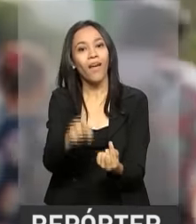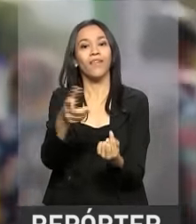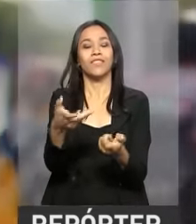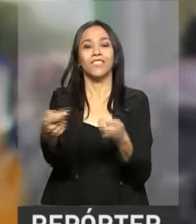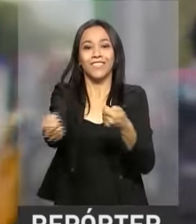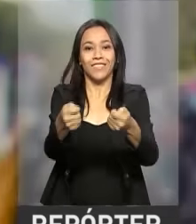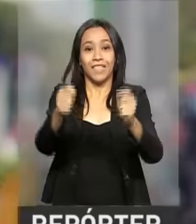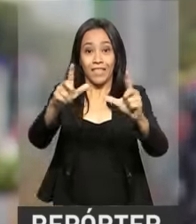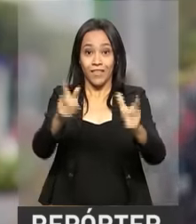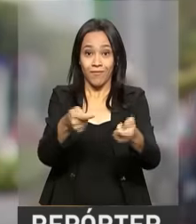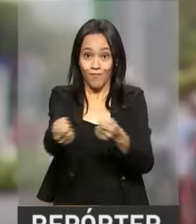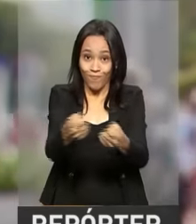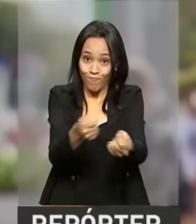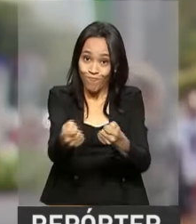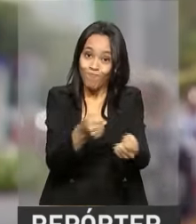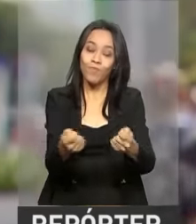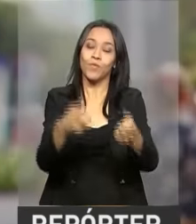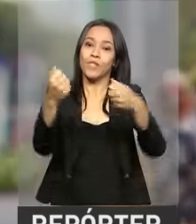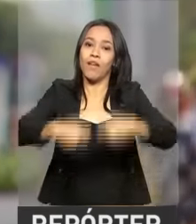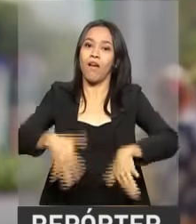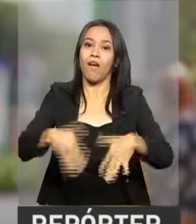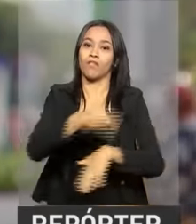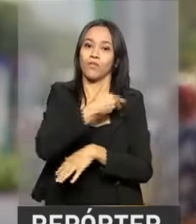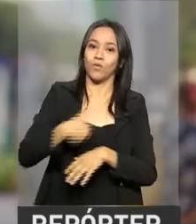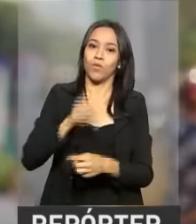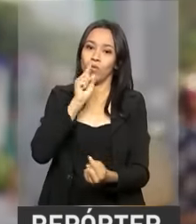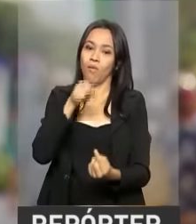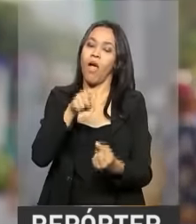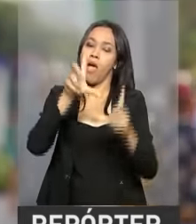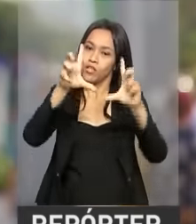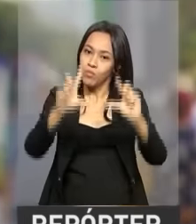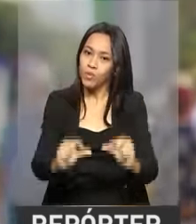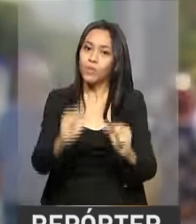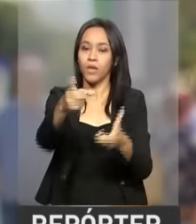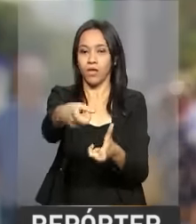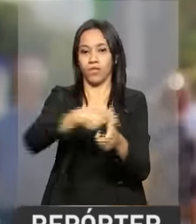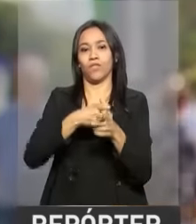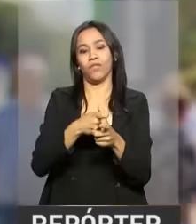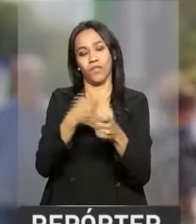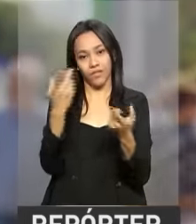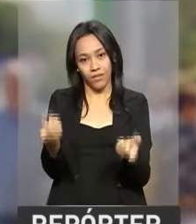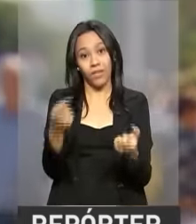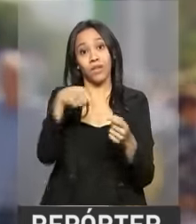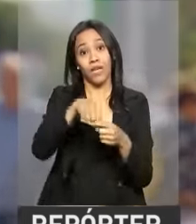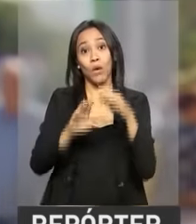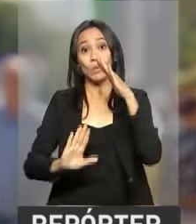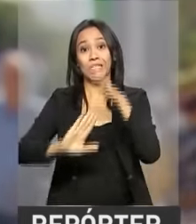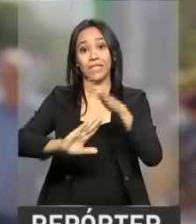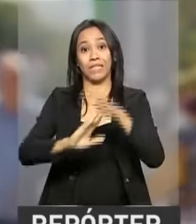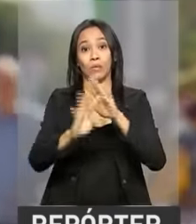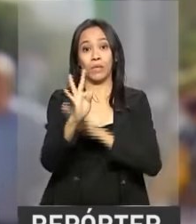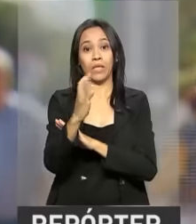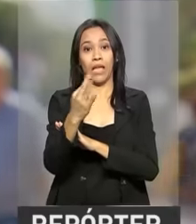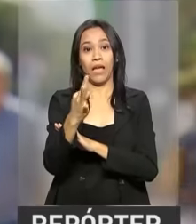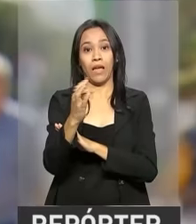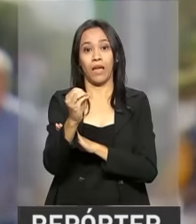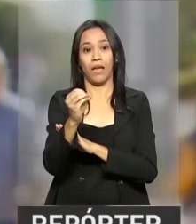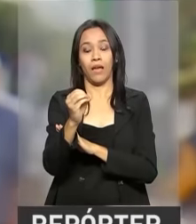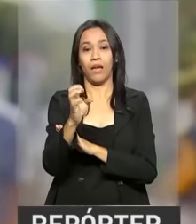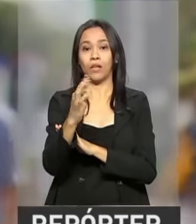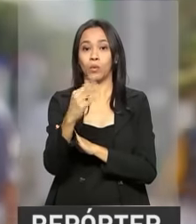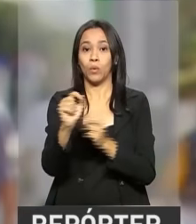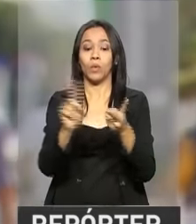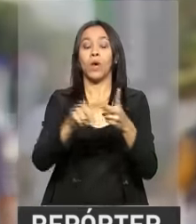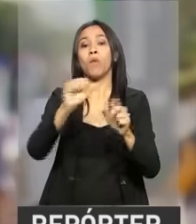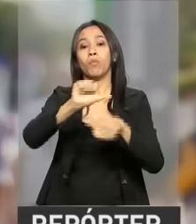os gastos públicos o que contribui para diminuir a dívida entre elas o teto para as despesas públicas a reforma